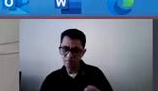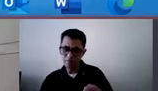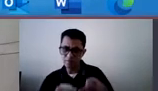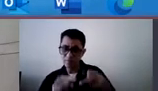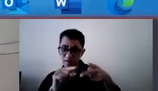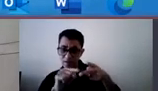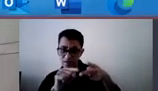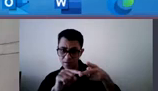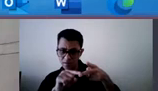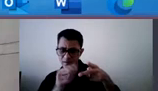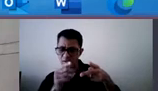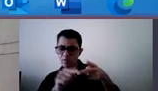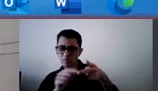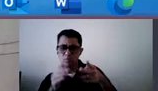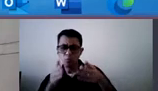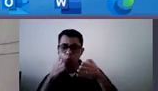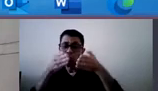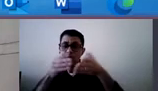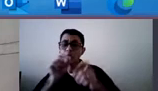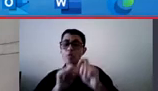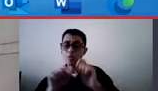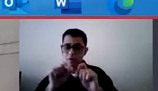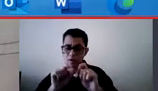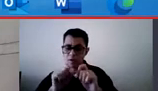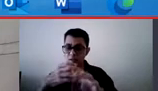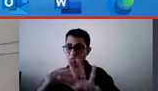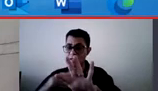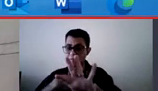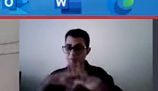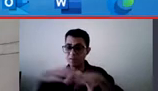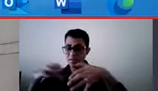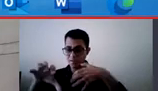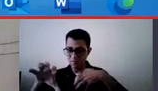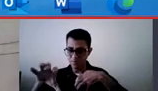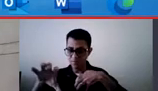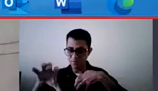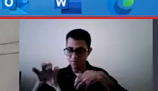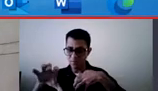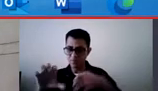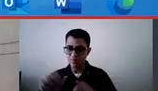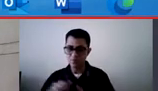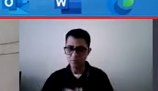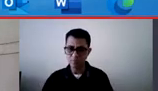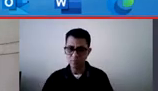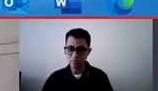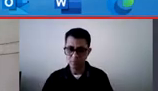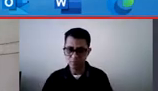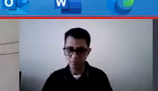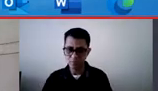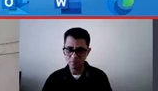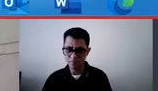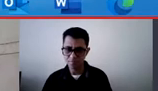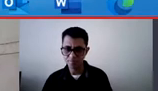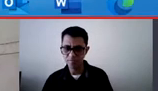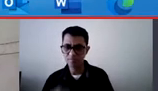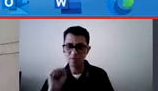micro competências, nós focamos aqui na empatia. Espera aí só um minutinho que acho que ele está